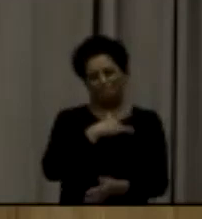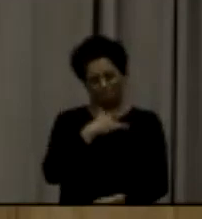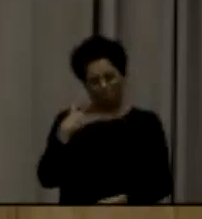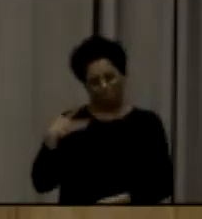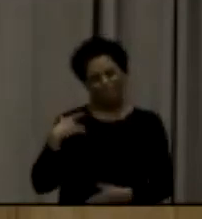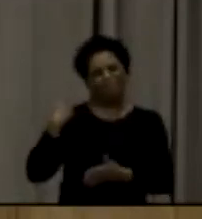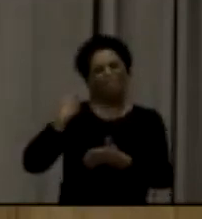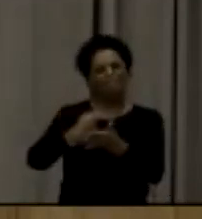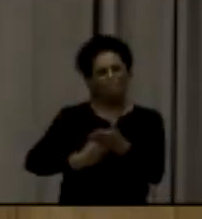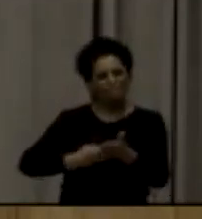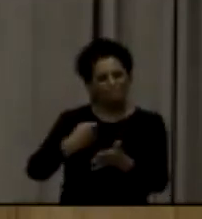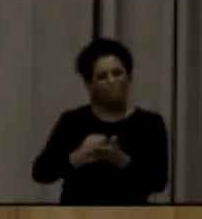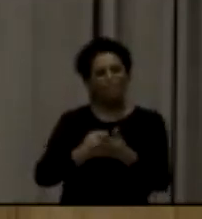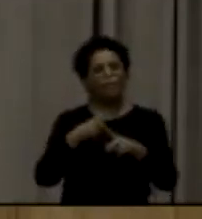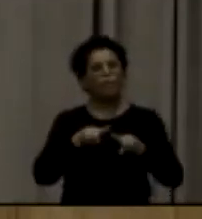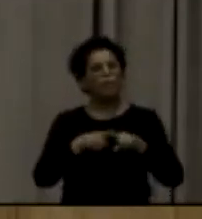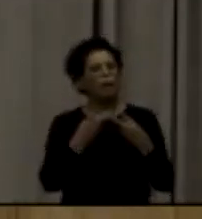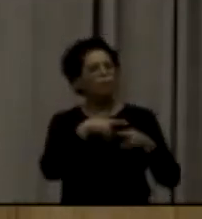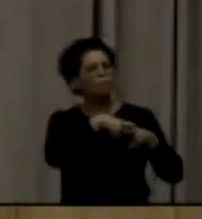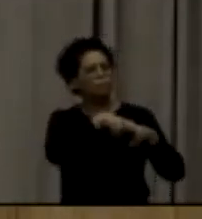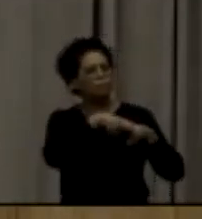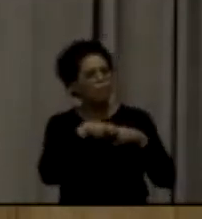saúde. Portanto, é preciso, de um